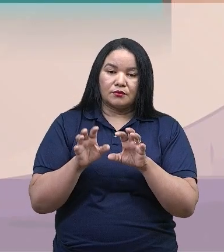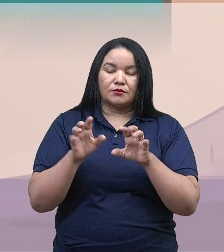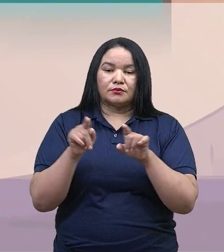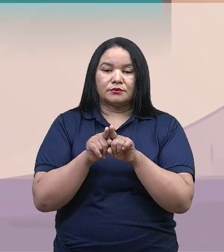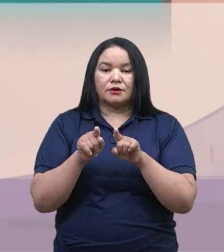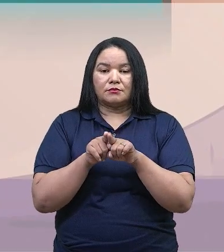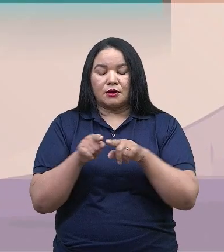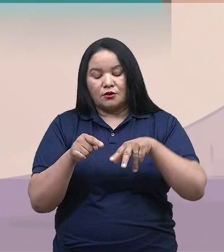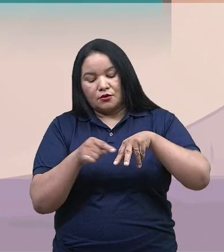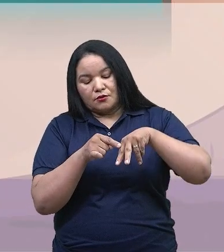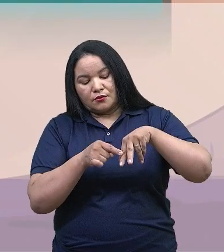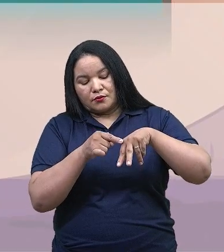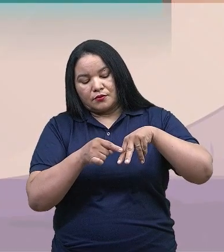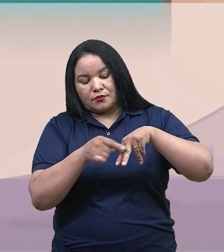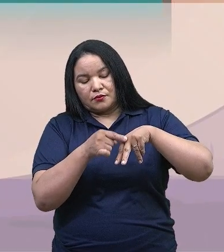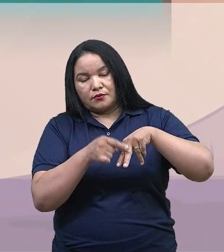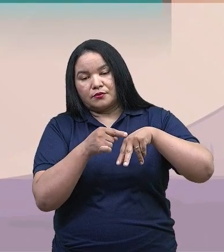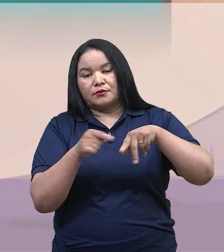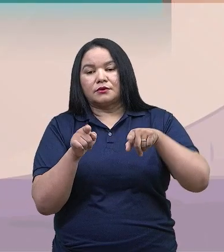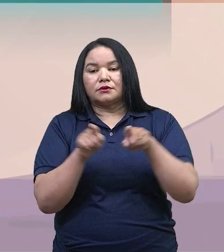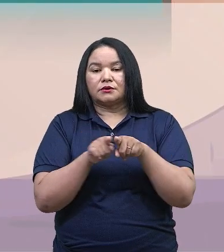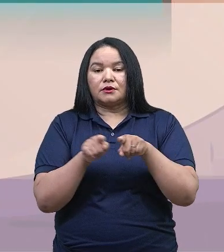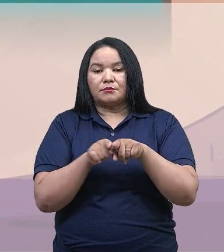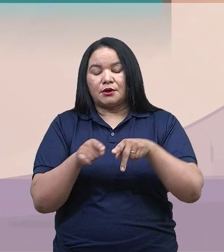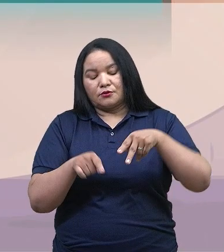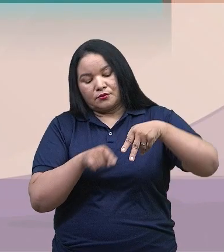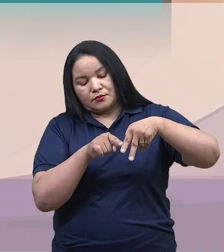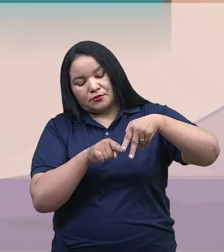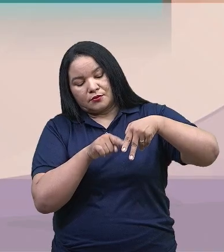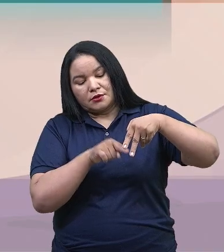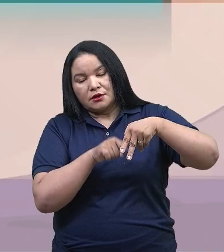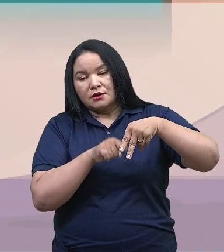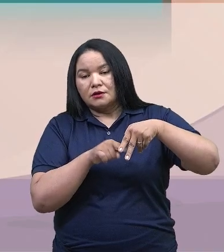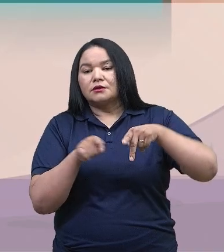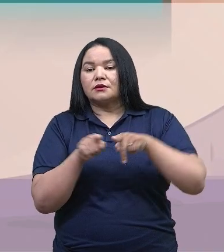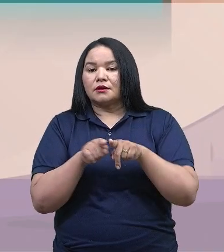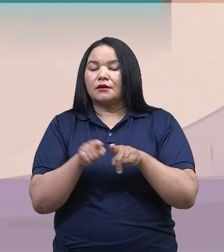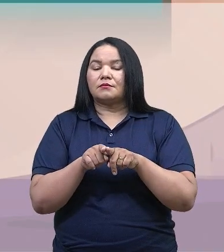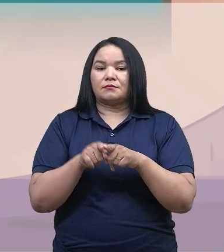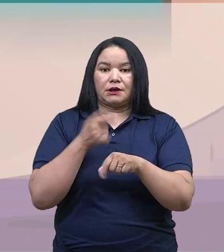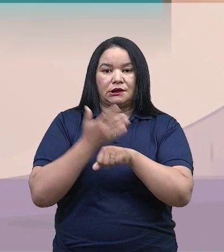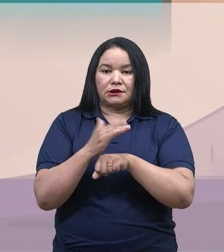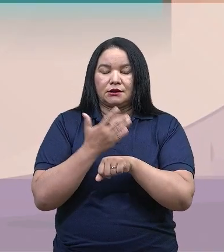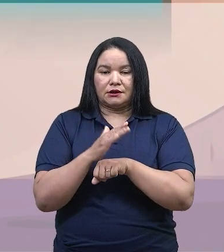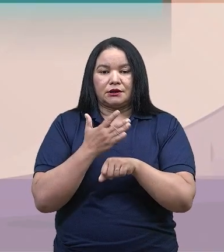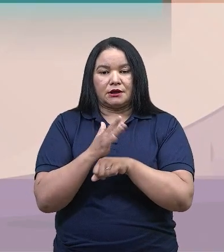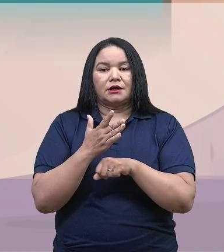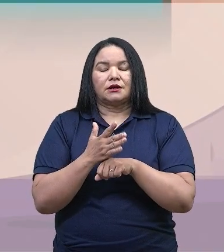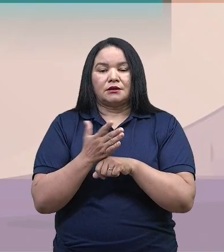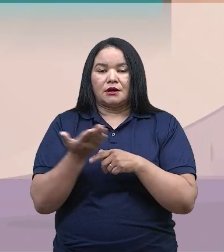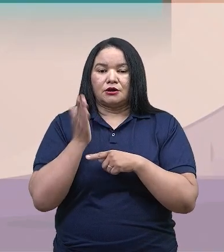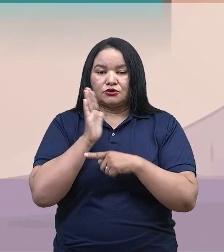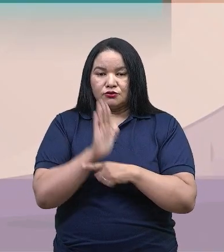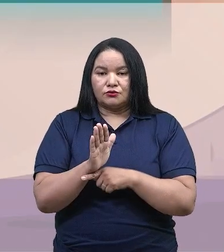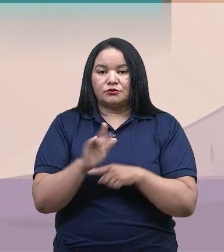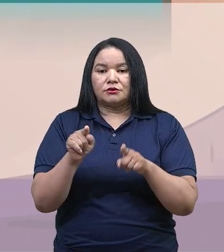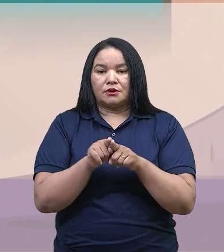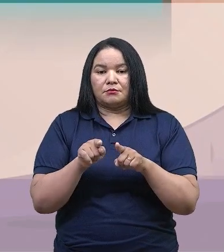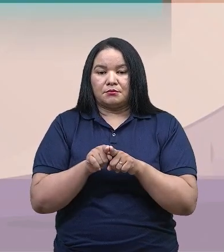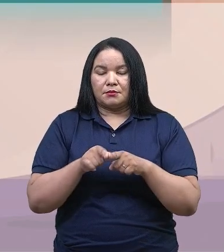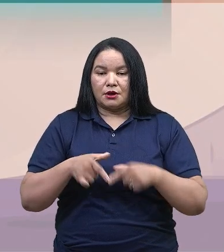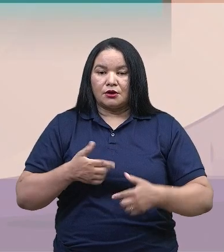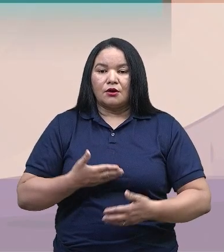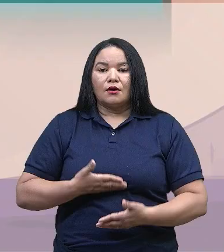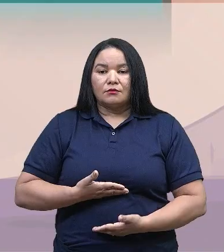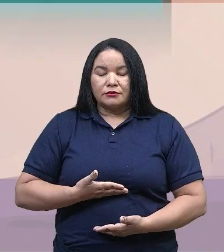coxa, as panturrilhas, que a gente conhece de forma muito comum como a batata da perna, além do core, que é o abdômen e a